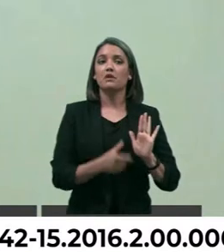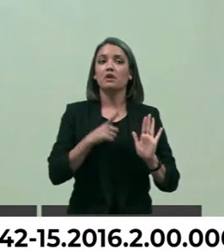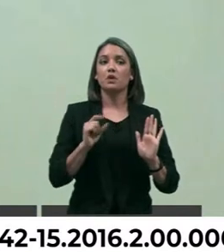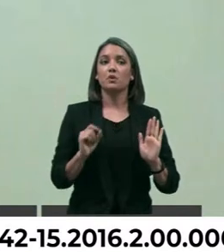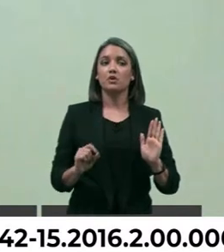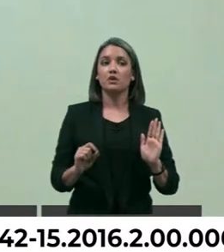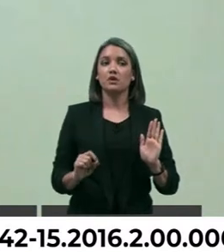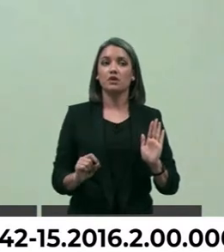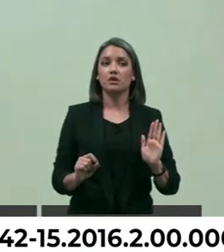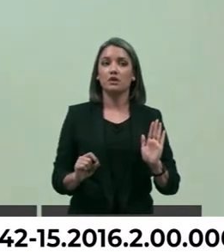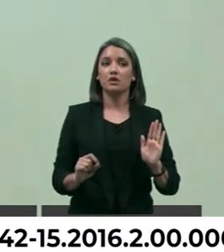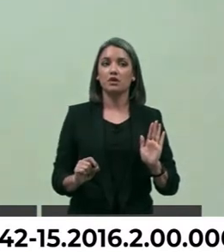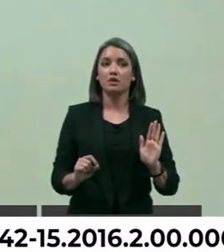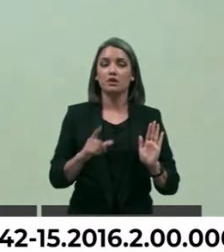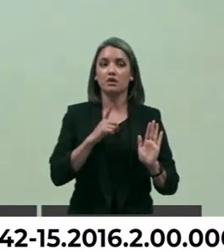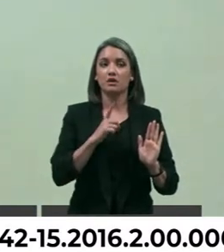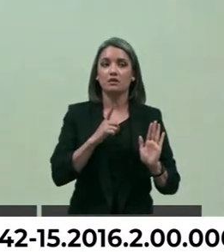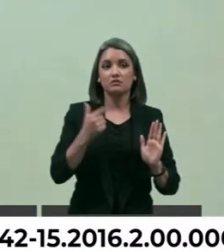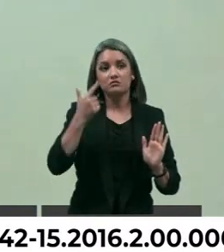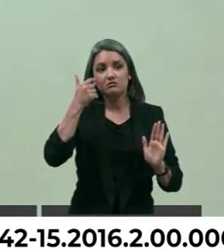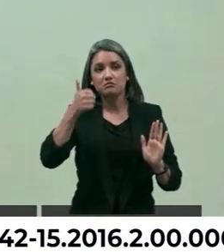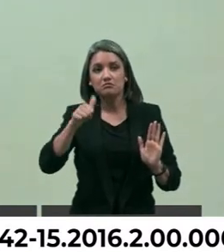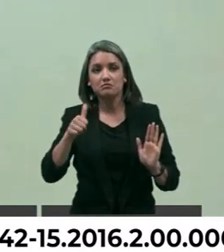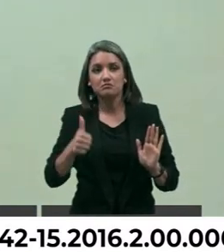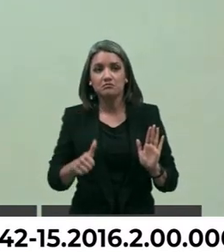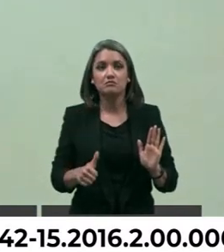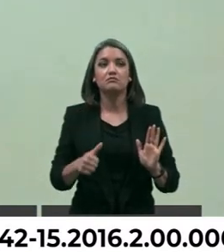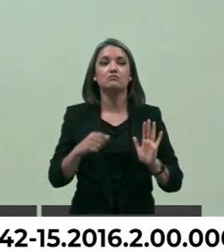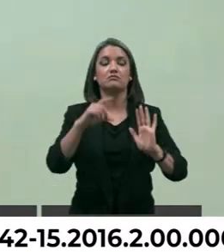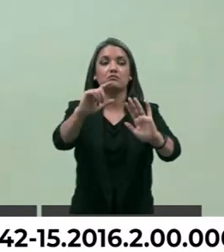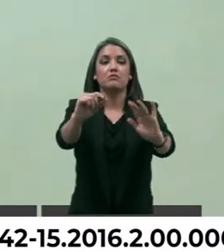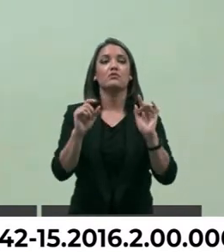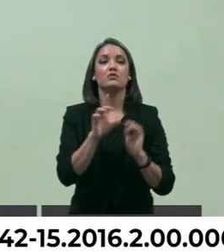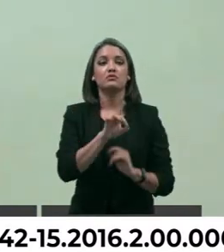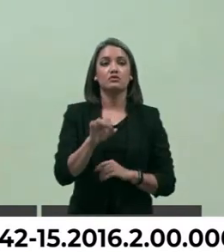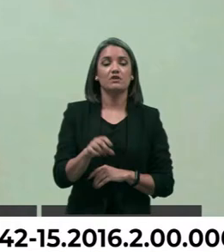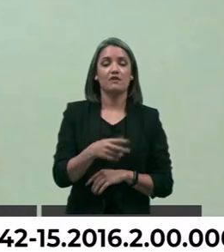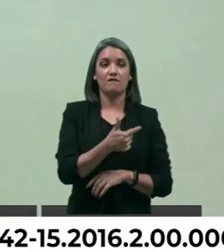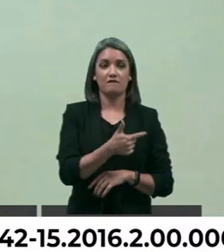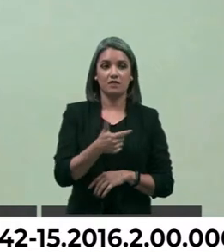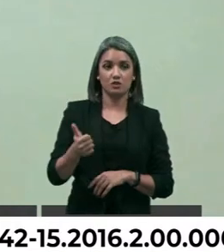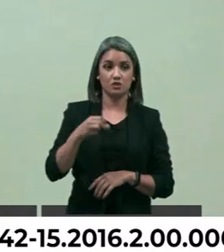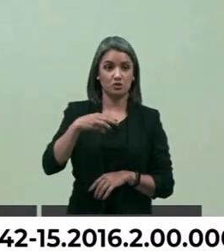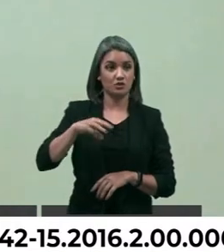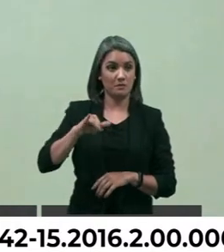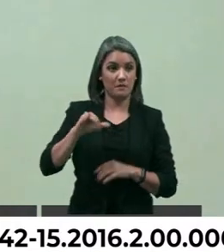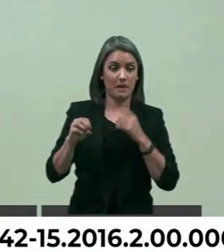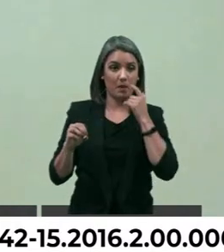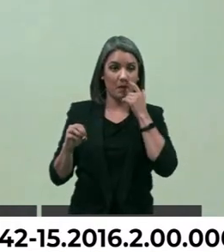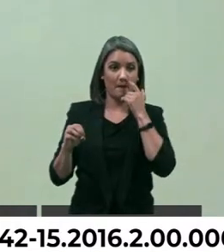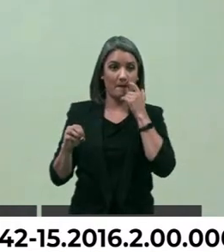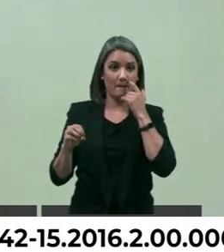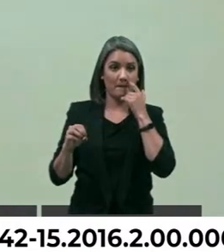a presidente da comissão de avaliação decidiu no dia 21 de 5, ou seja, 9 dias após, para a realização do exame